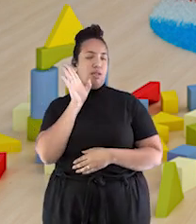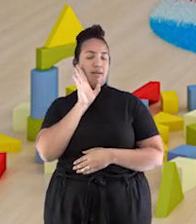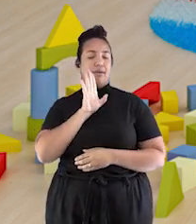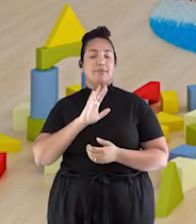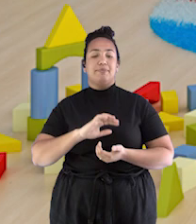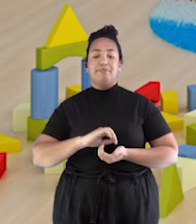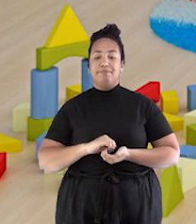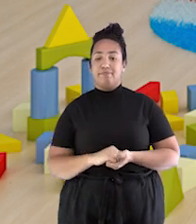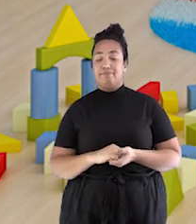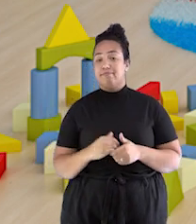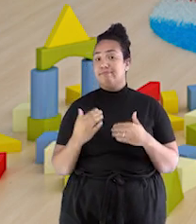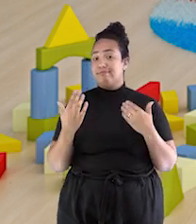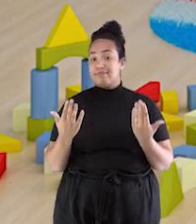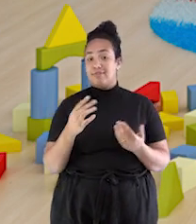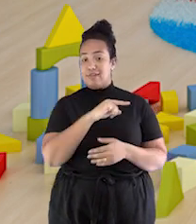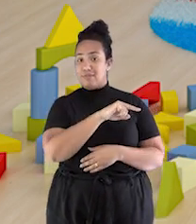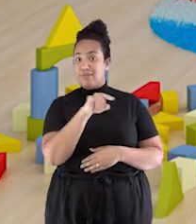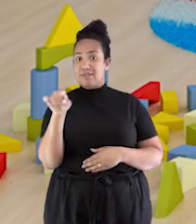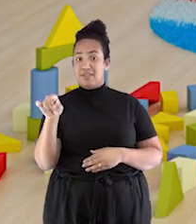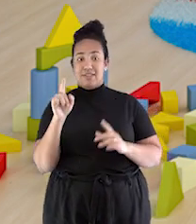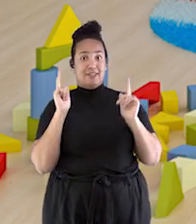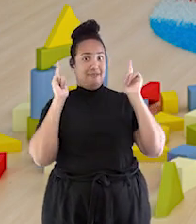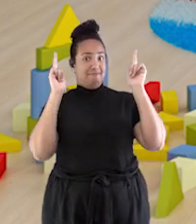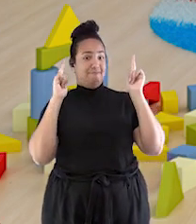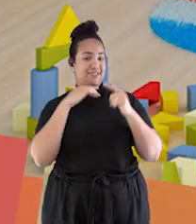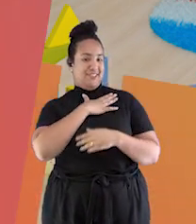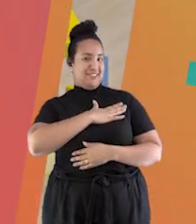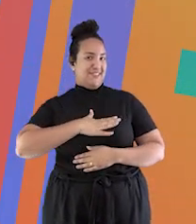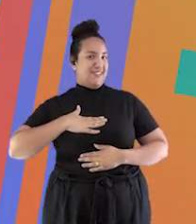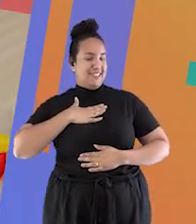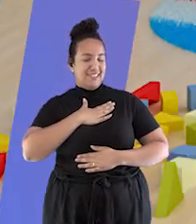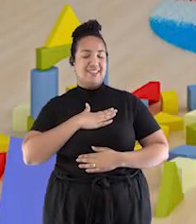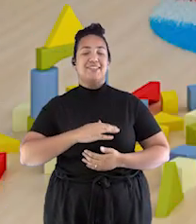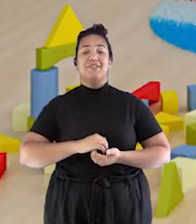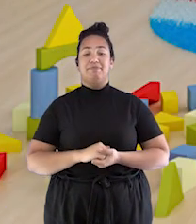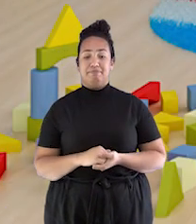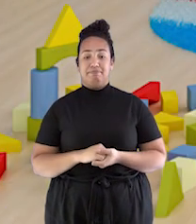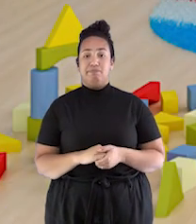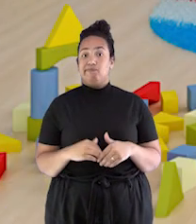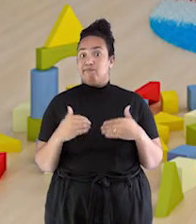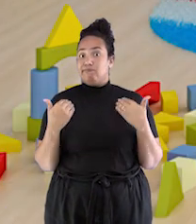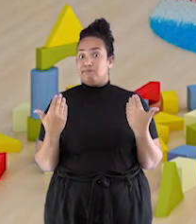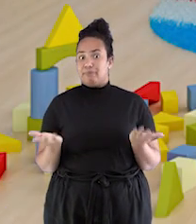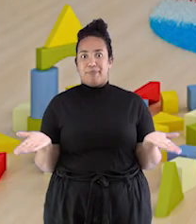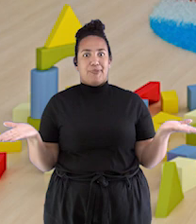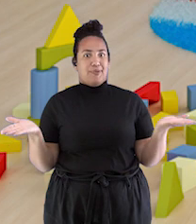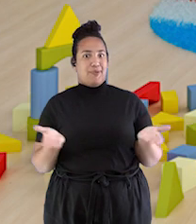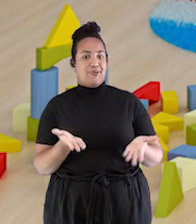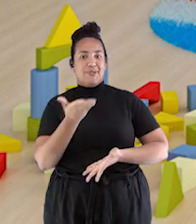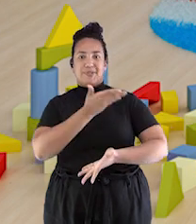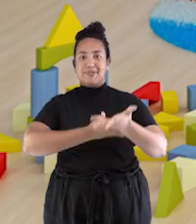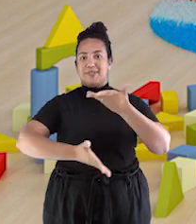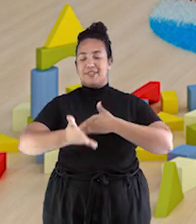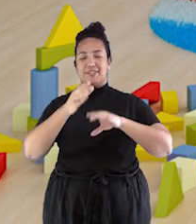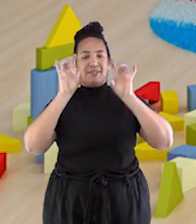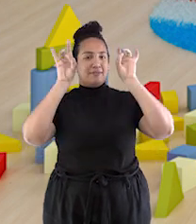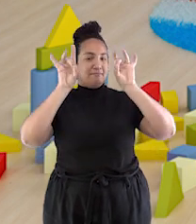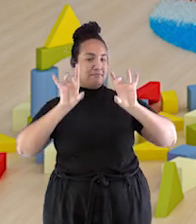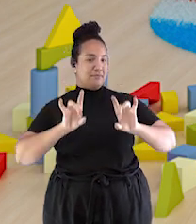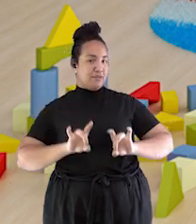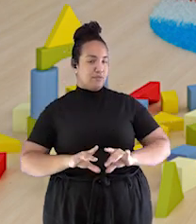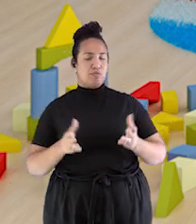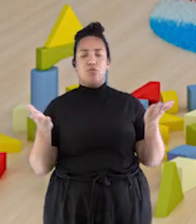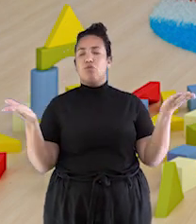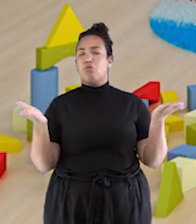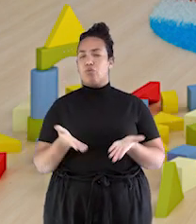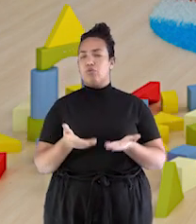legal. Enfim, você gosta de se divertir e eu também. E hoje nossa interação é mega especial.